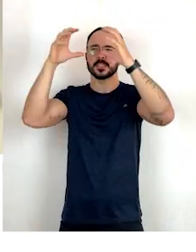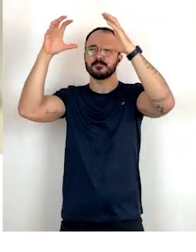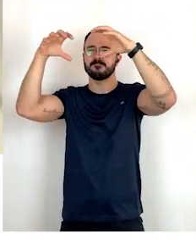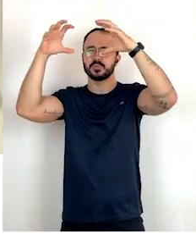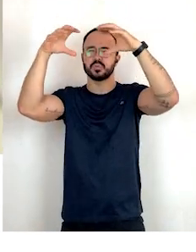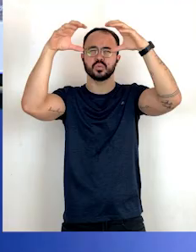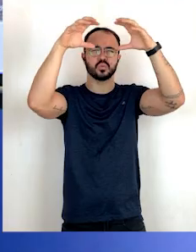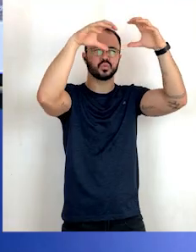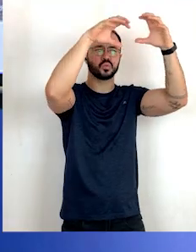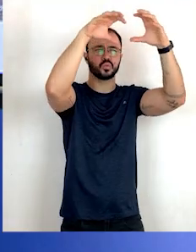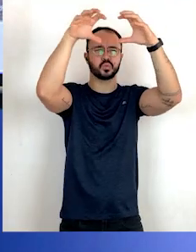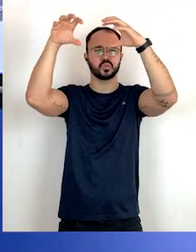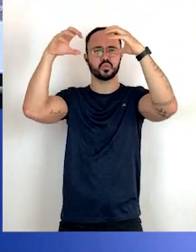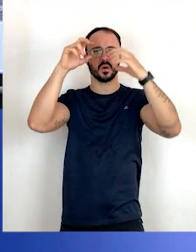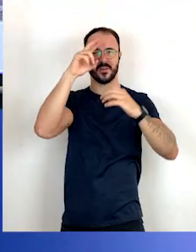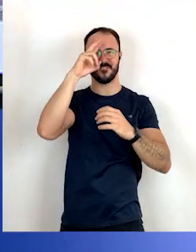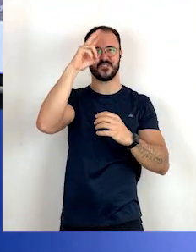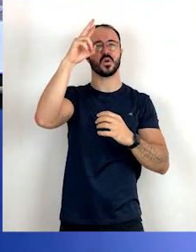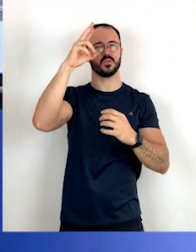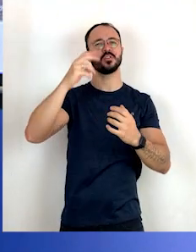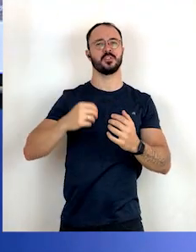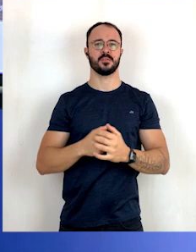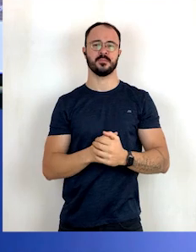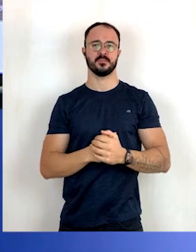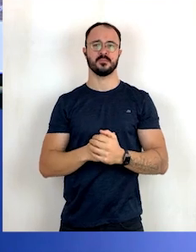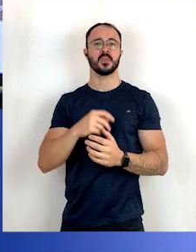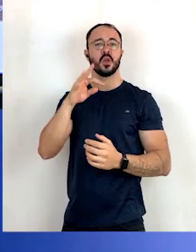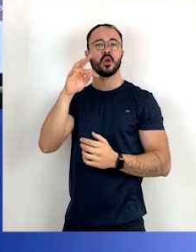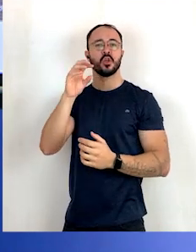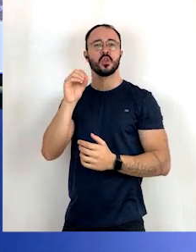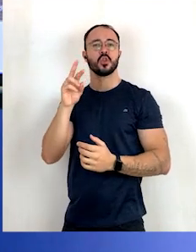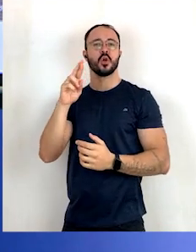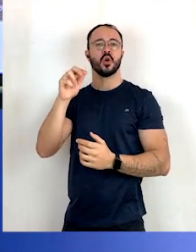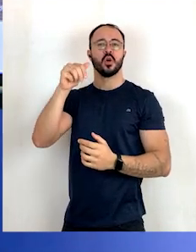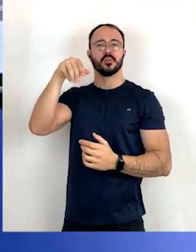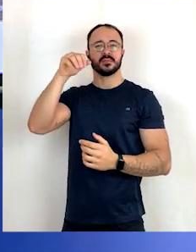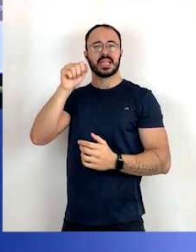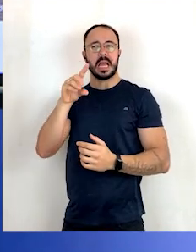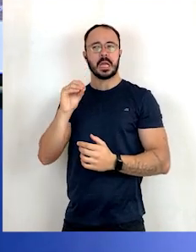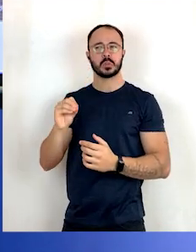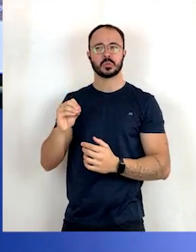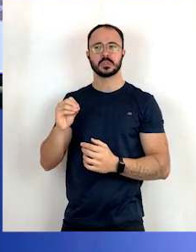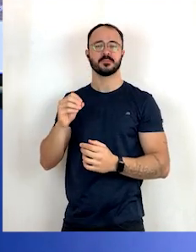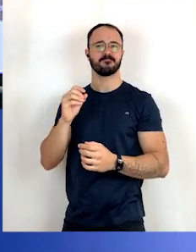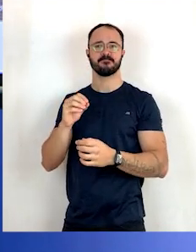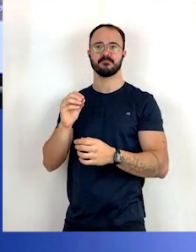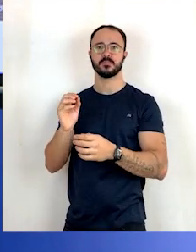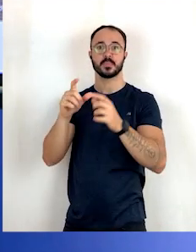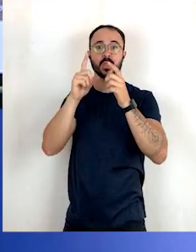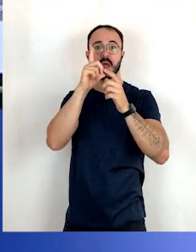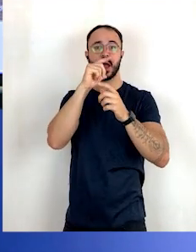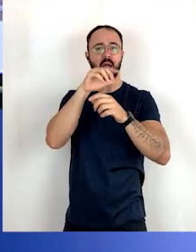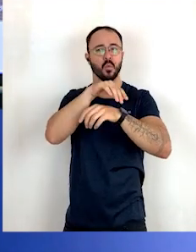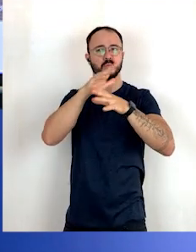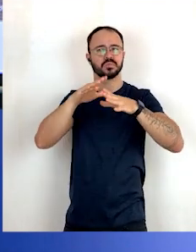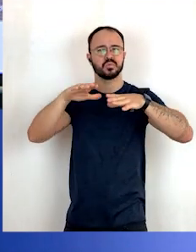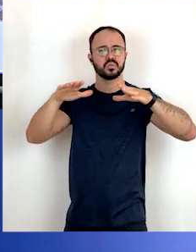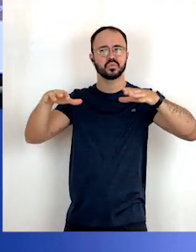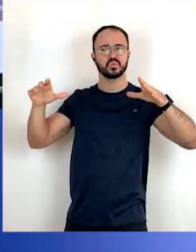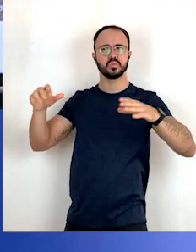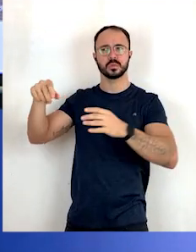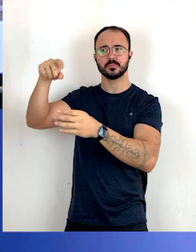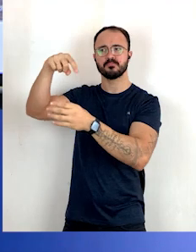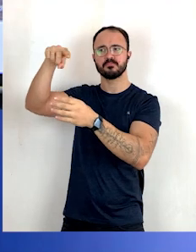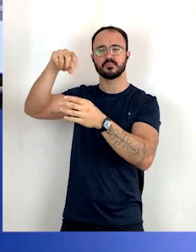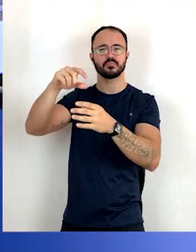grandes desastres. O tornado que se forma sobre a água ele é chamado tromba d'água. Ele é menos intenso e com menor dimensão. A